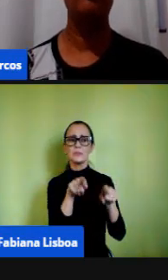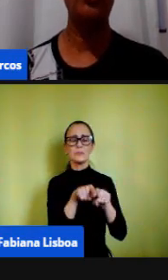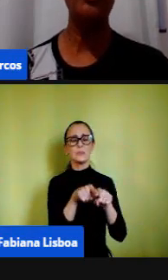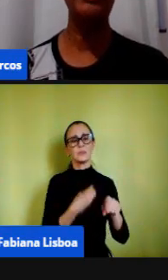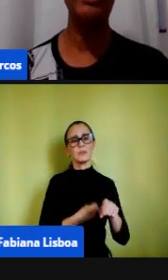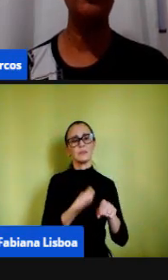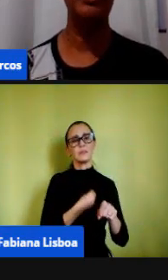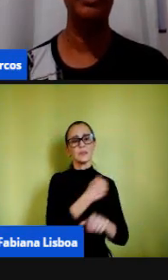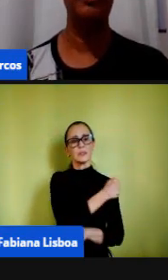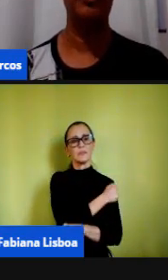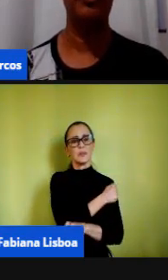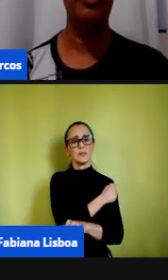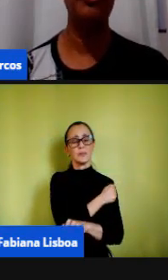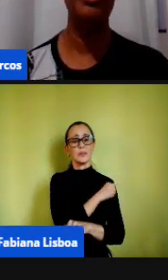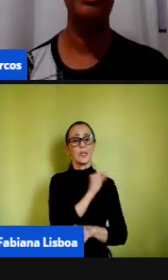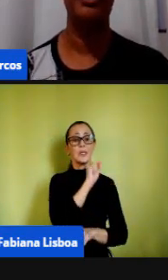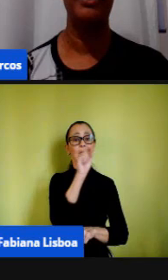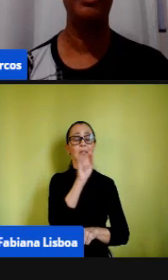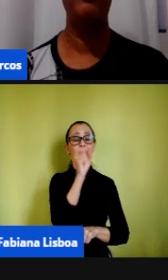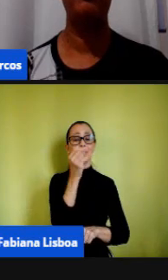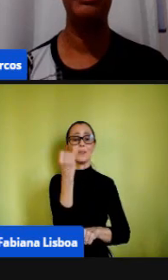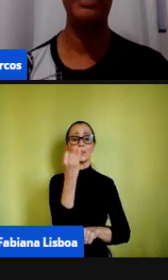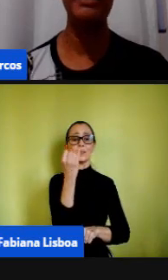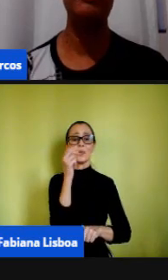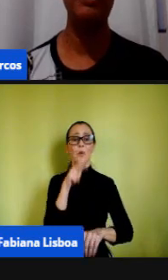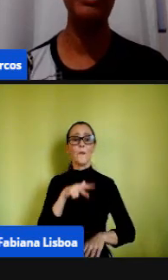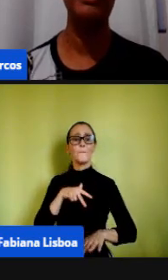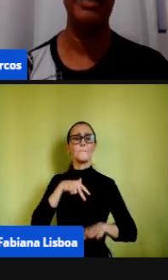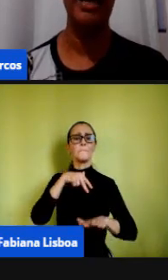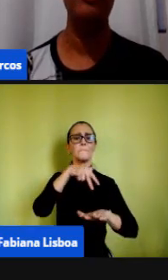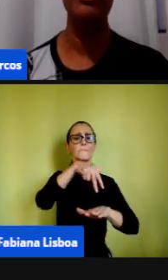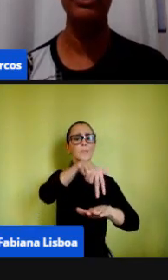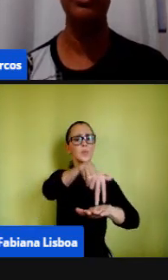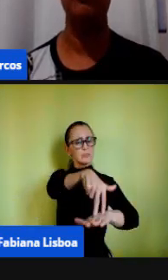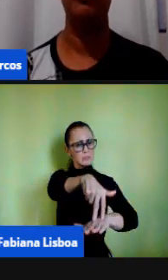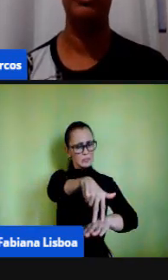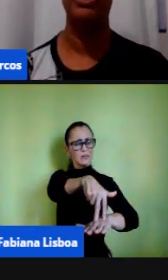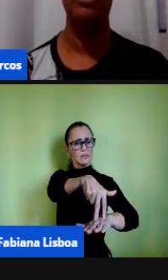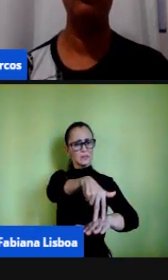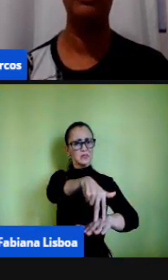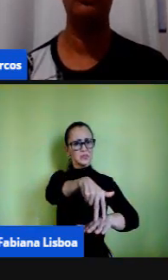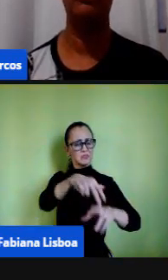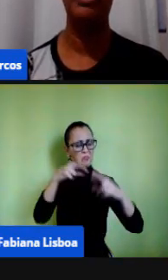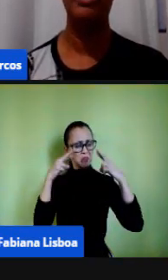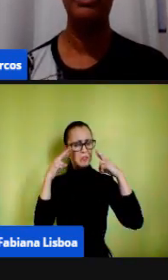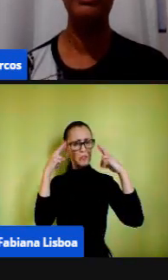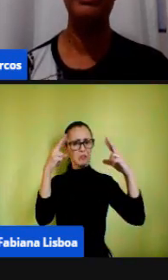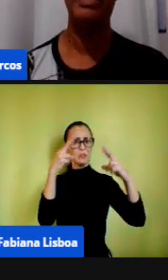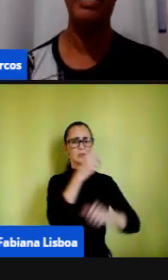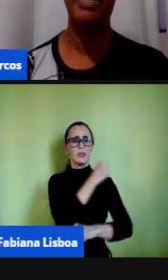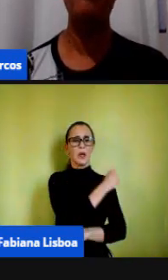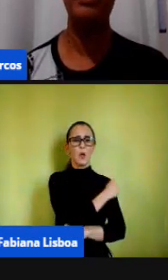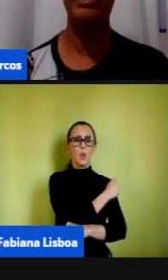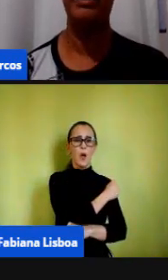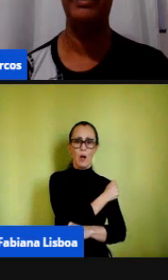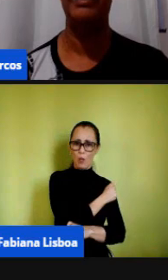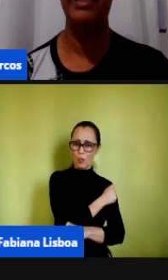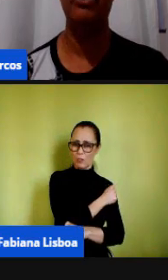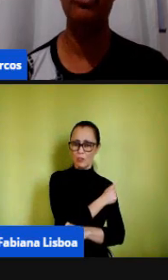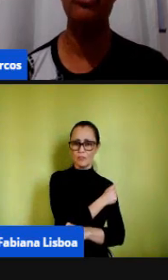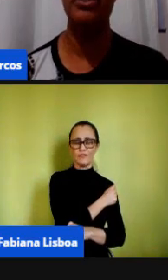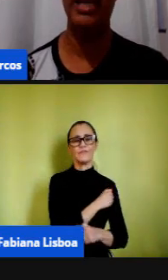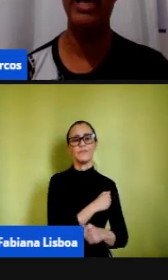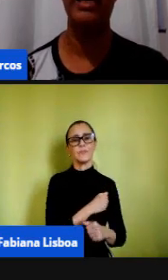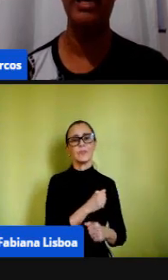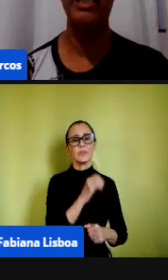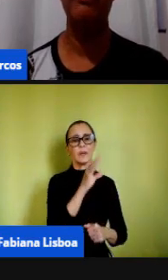seu protagonismo, ou seja, devemos respeitar os ritmos do aluno. E a